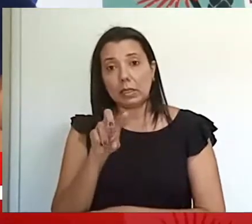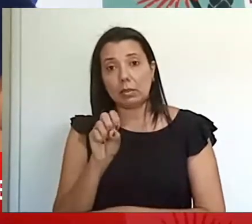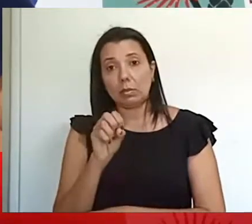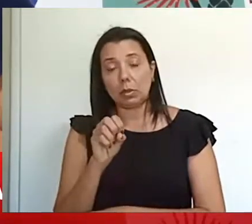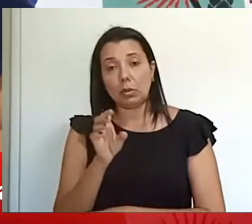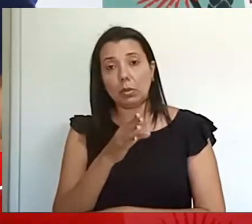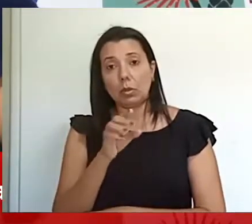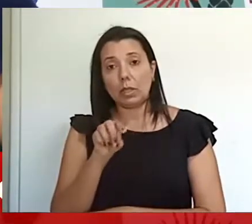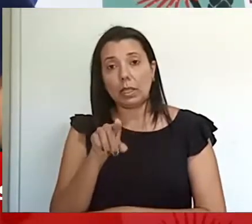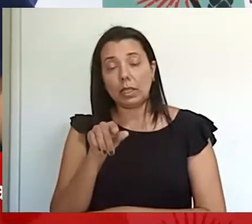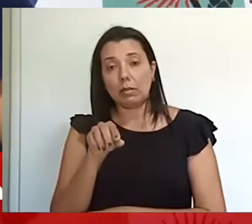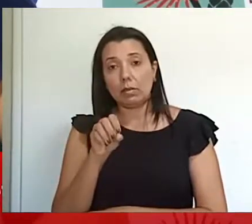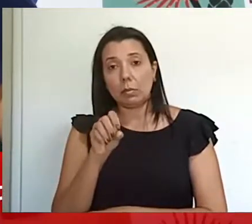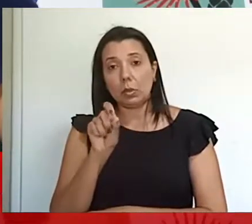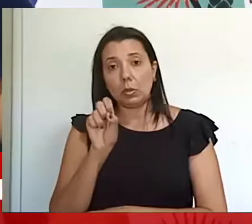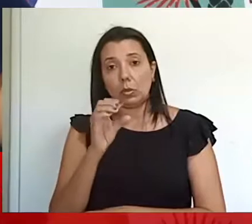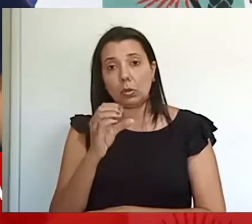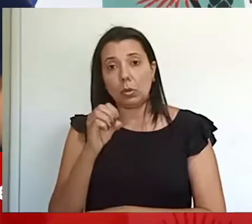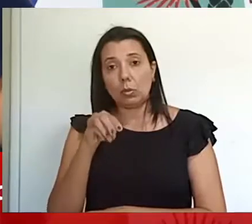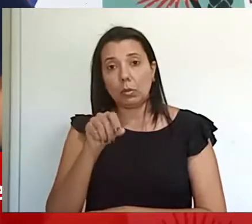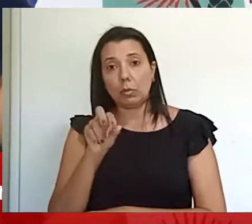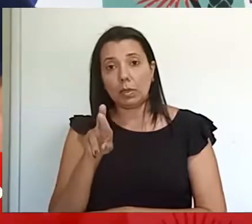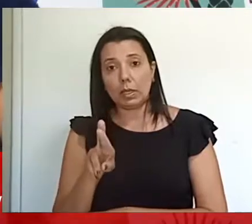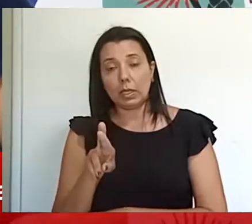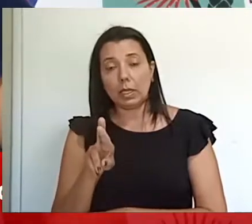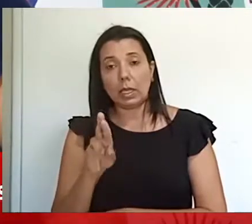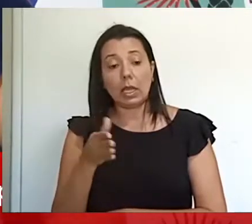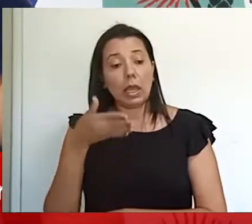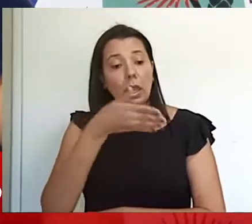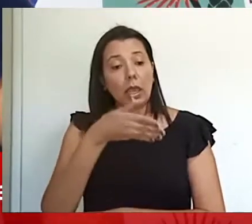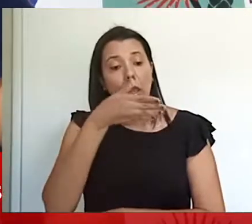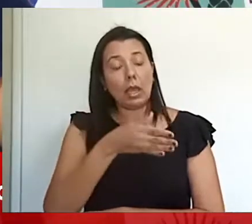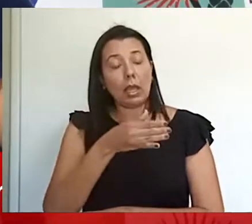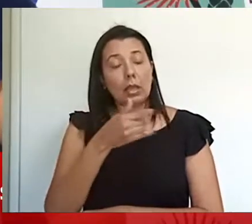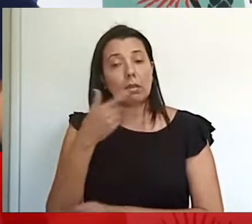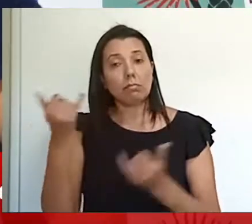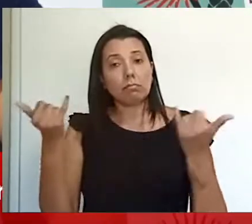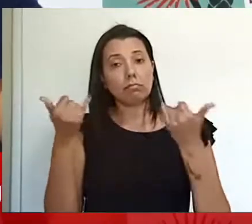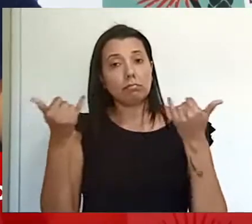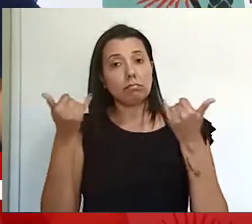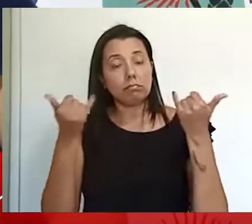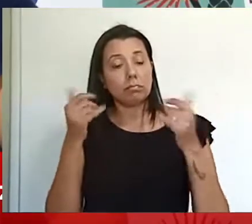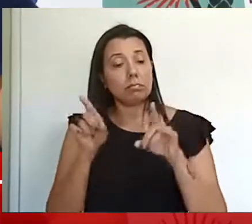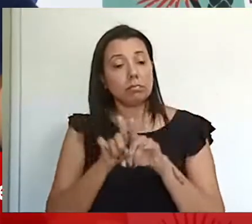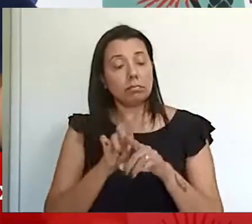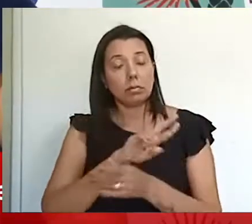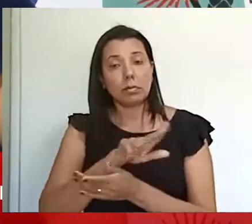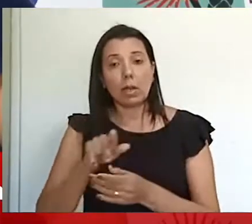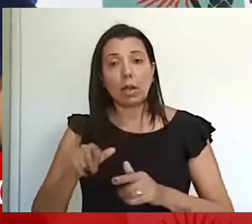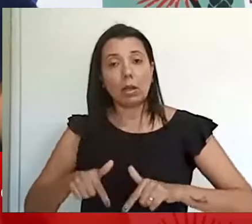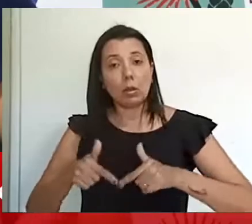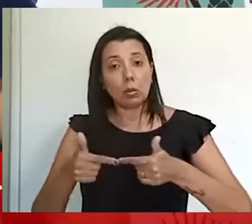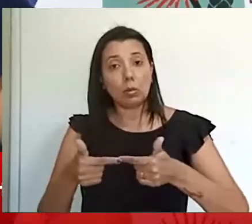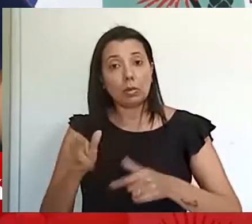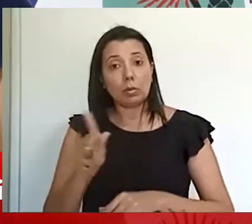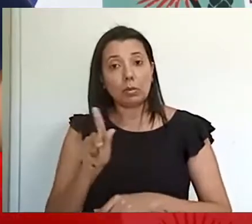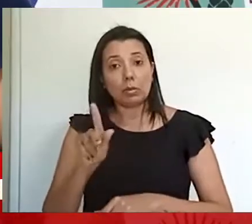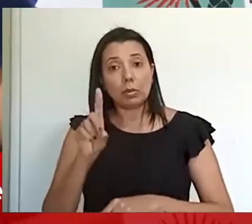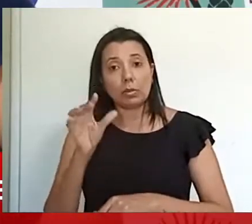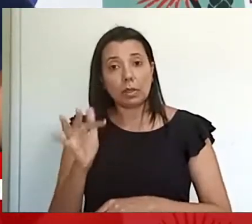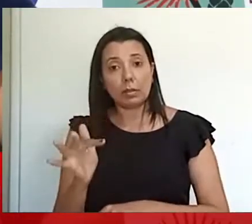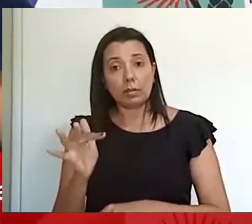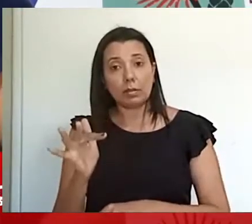www.simprodf.org.br. Lá você encontra muitas informações sobre a luta dos professores e professoras do Distrito Federal.